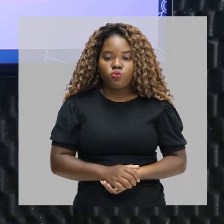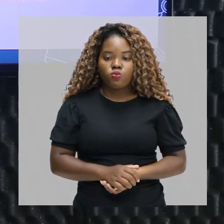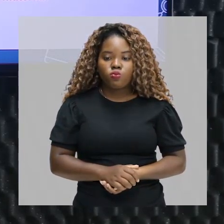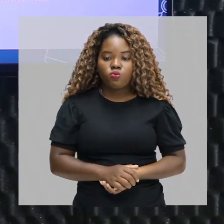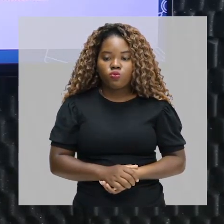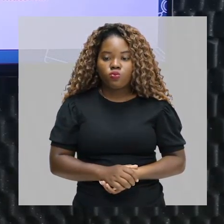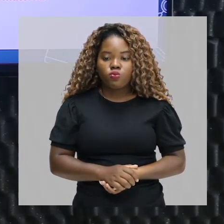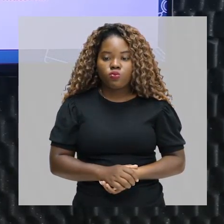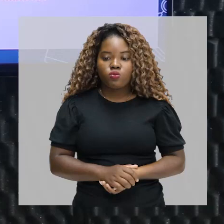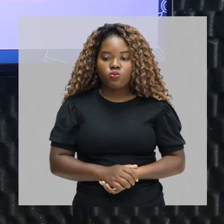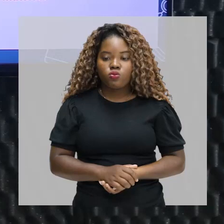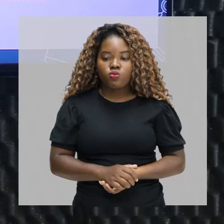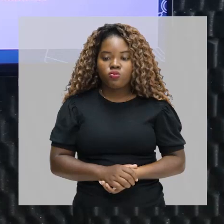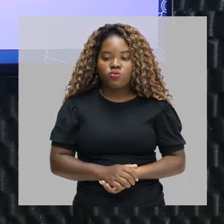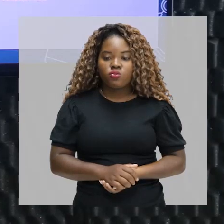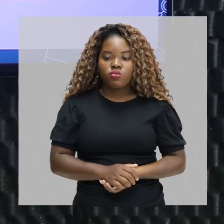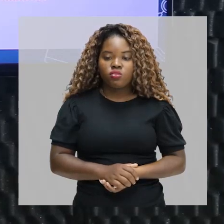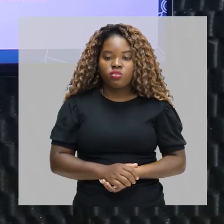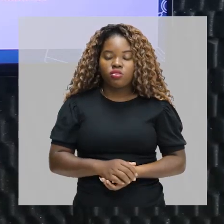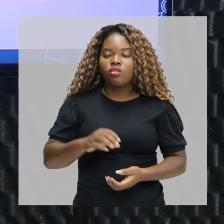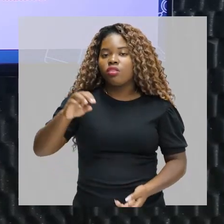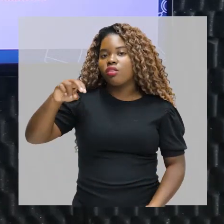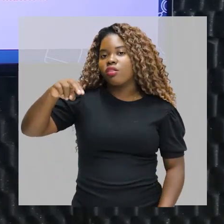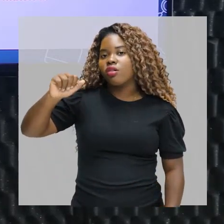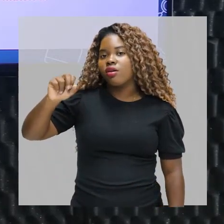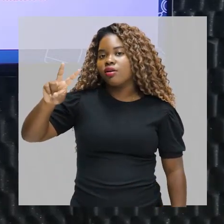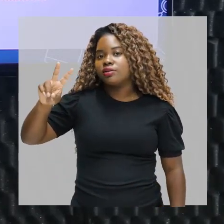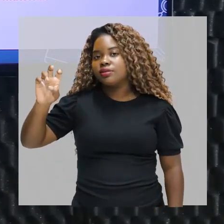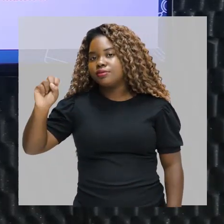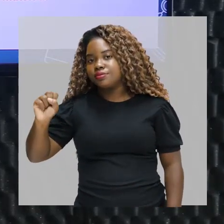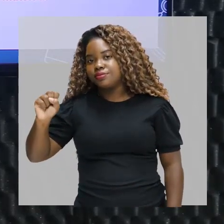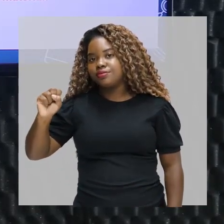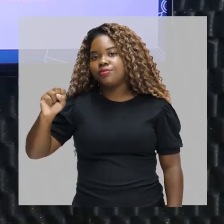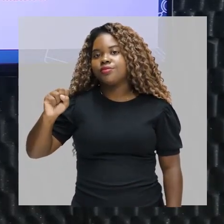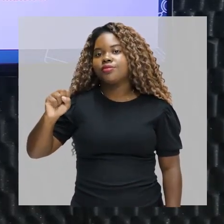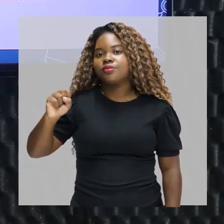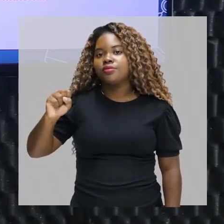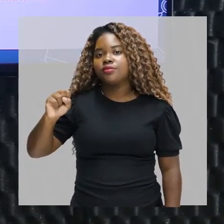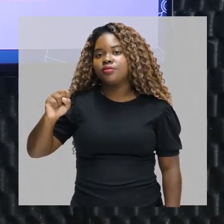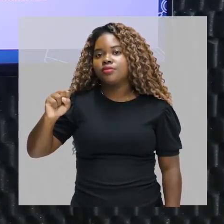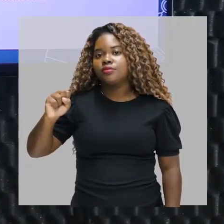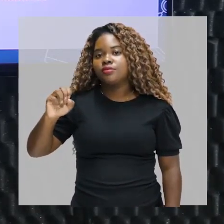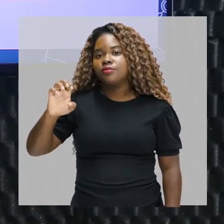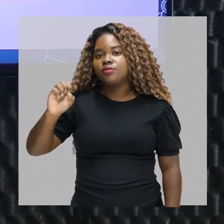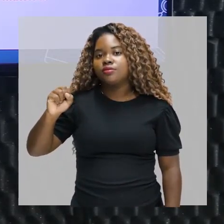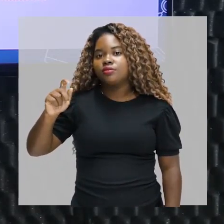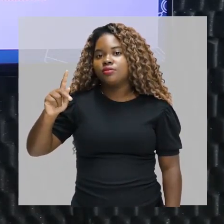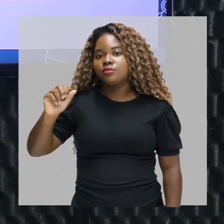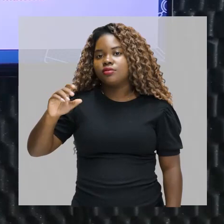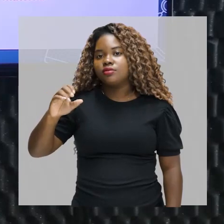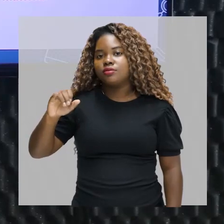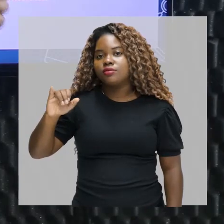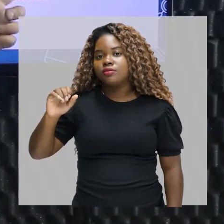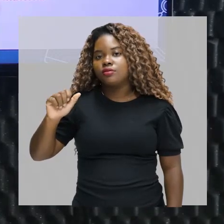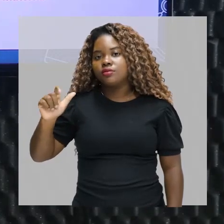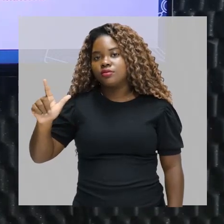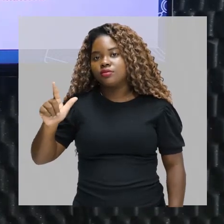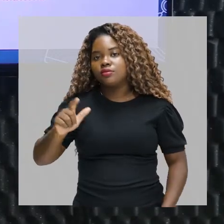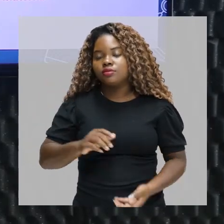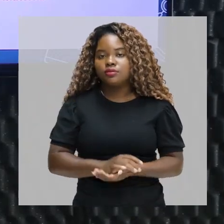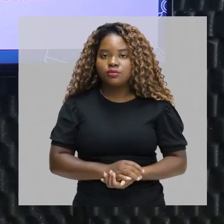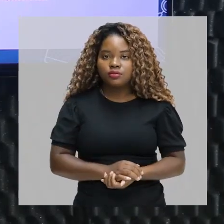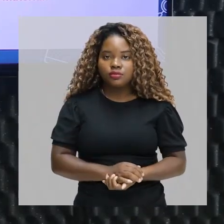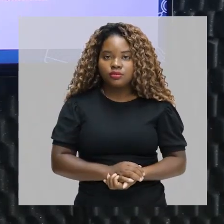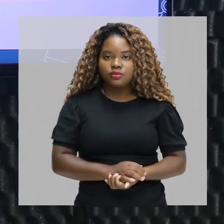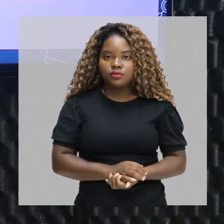as naves espaciais, não é? A estação internacional espacial, as sondas que são mandadas aí